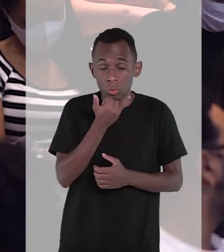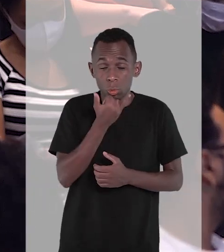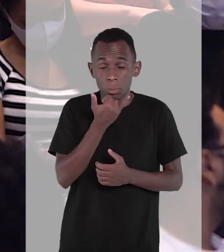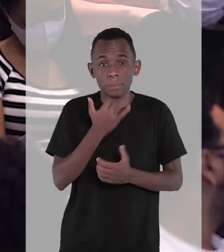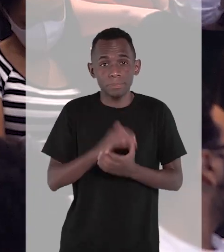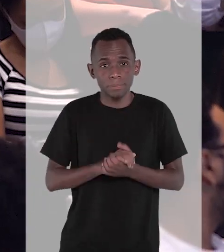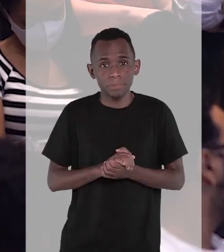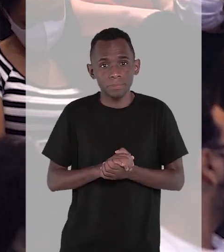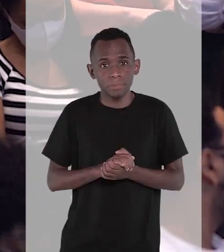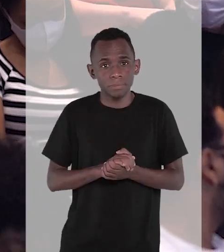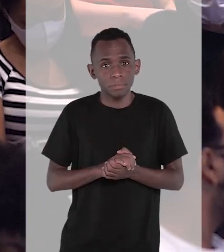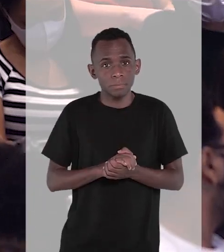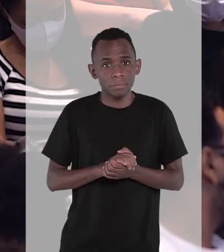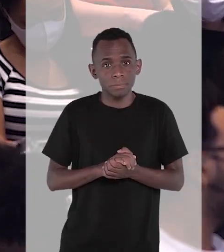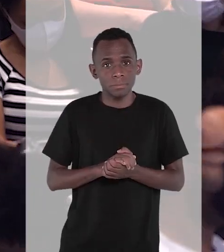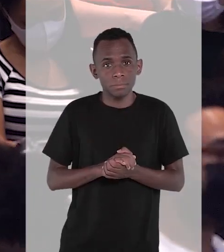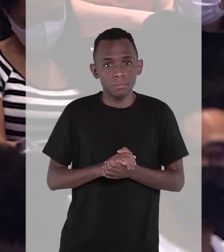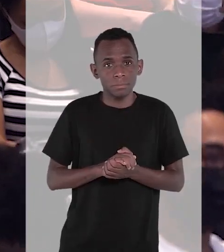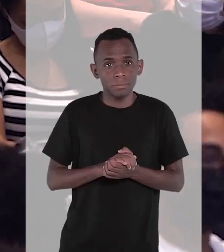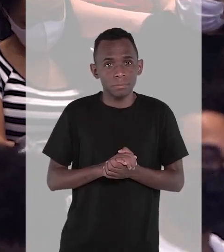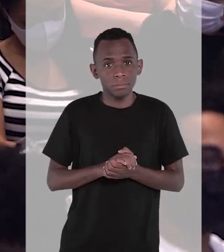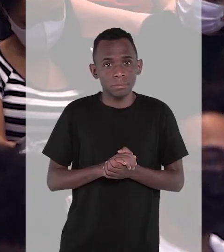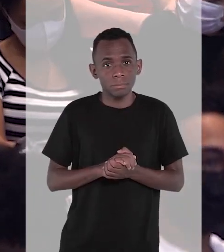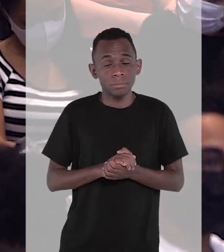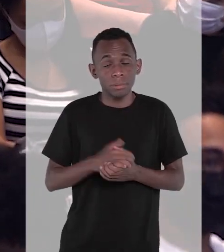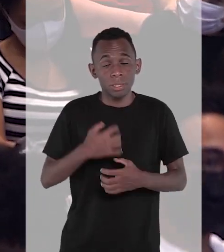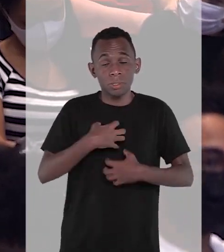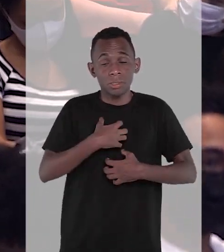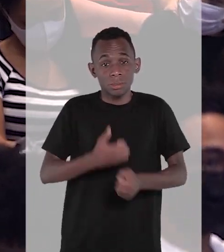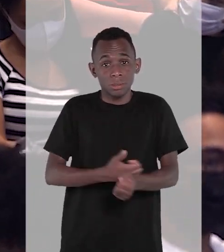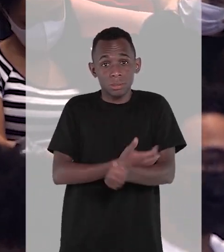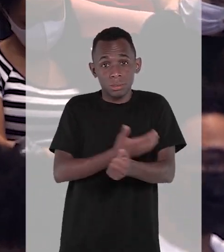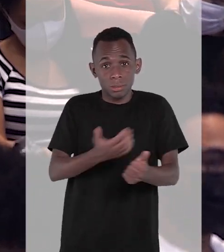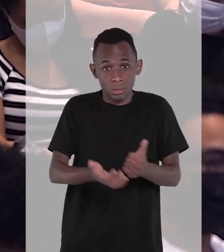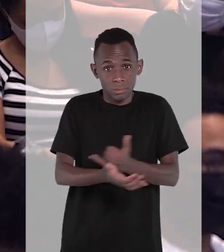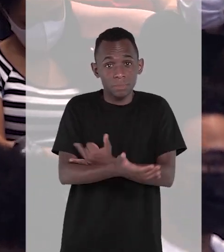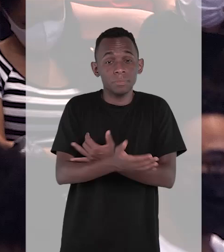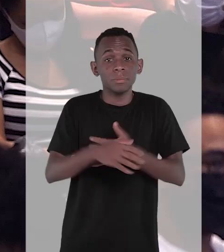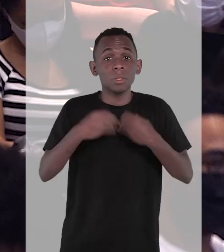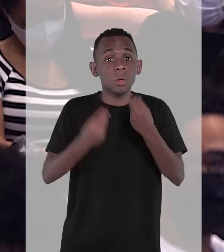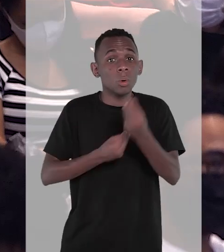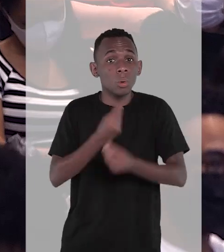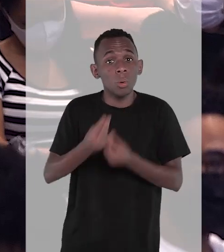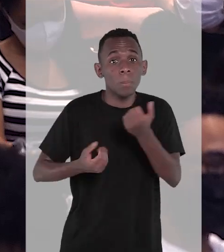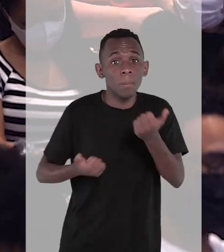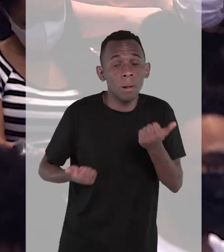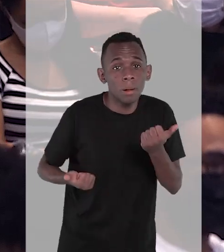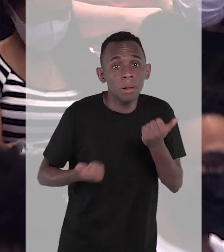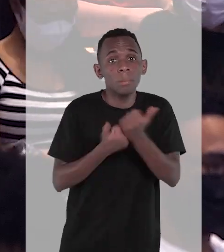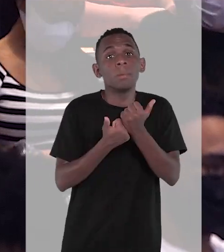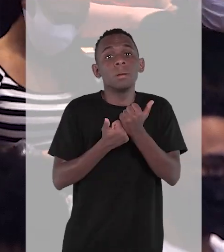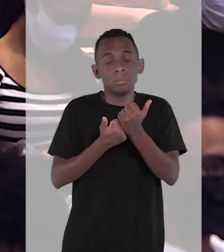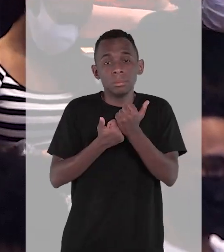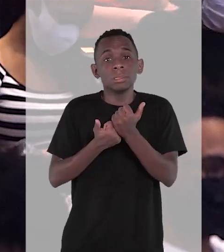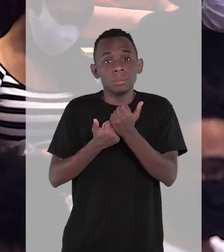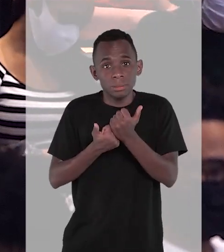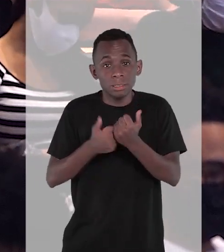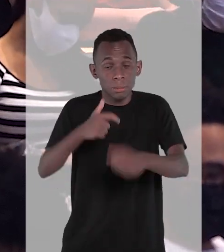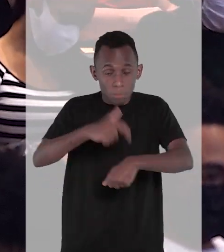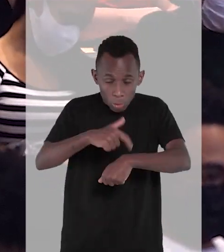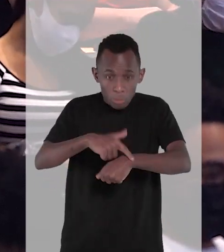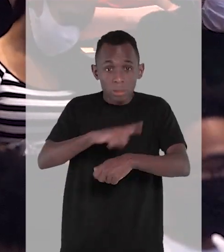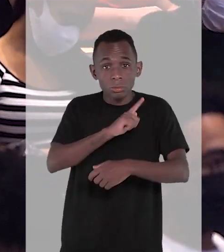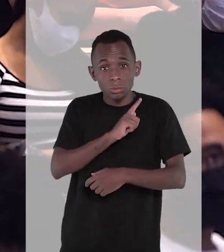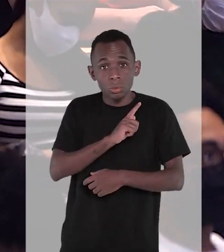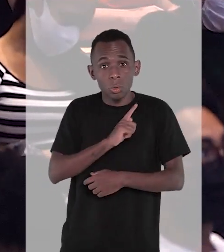desculpa que eu sou meio gago. Tudo bem, cara. Tem a voz grossa. E eu estou meio emocionado também. E de apoiar